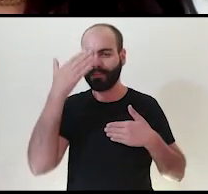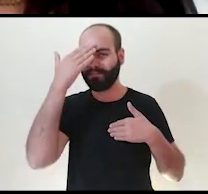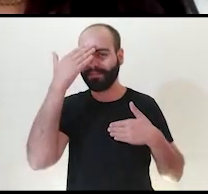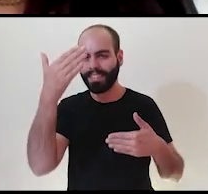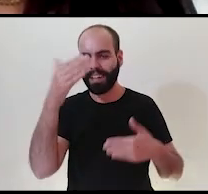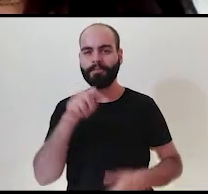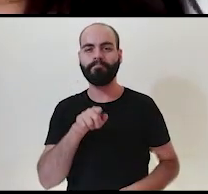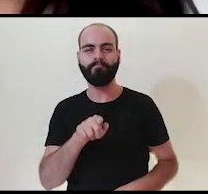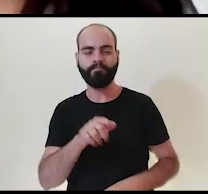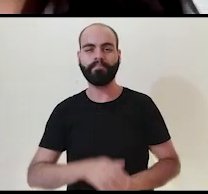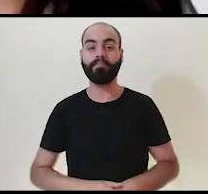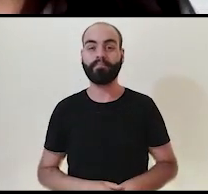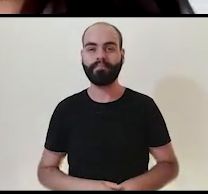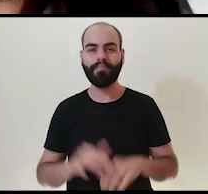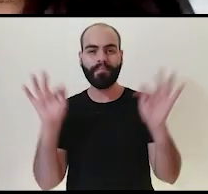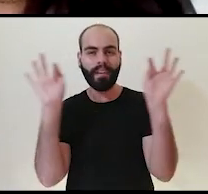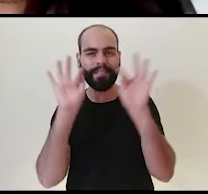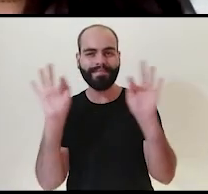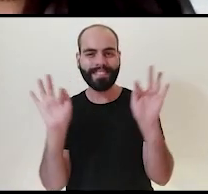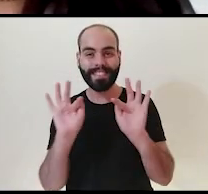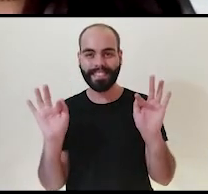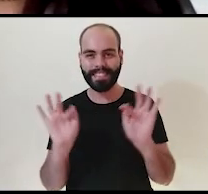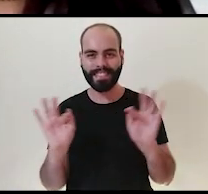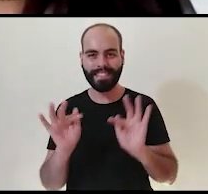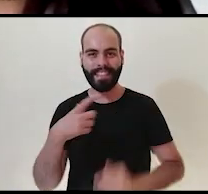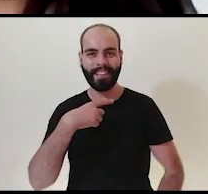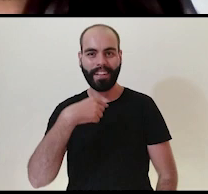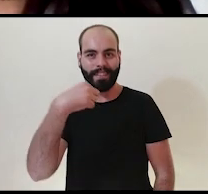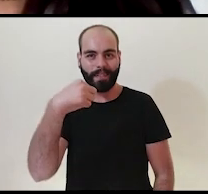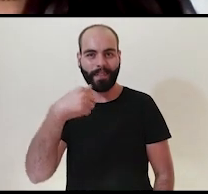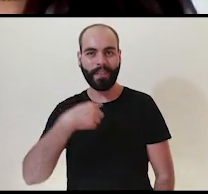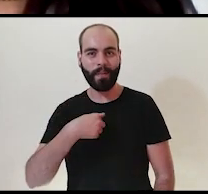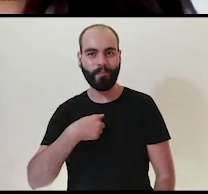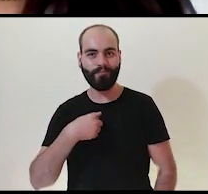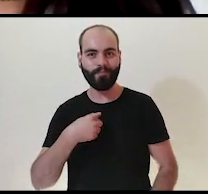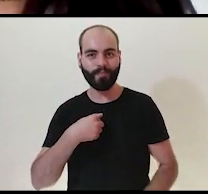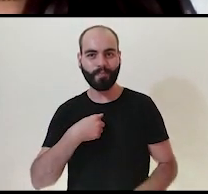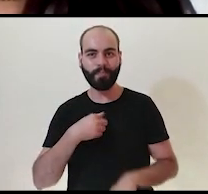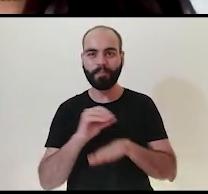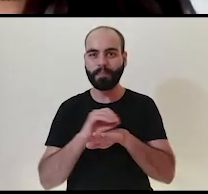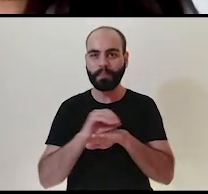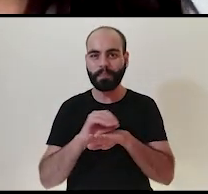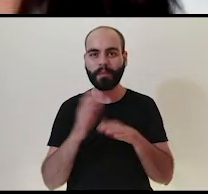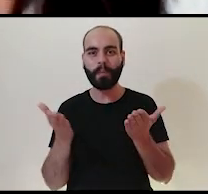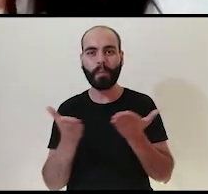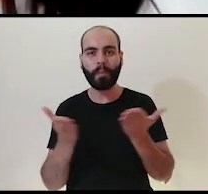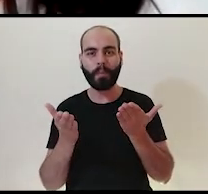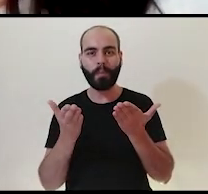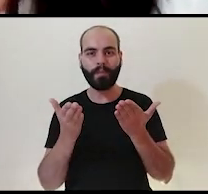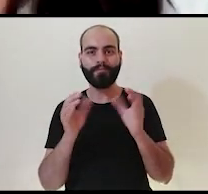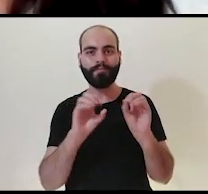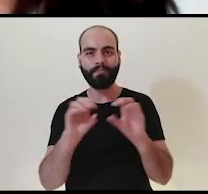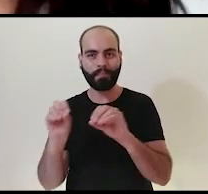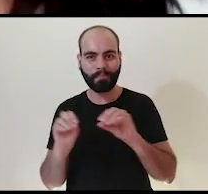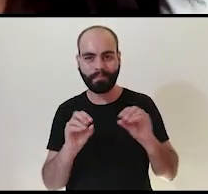Obrigada a você. Estou muito feliz de você ter me escolhido para poder dar essa pequena aula aí. Eu que estou muito feliz